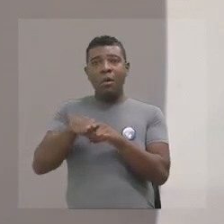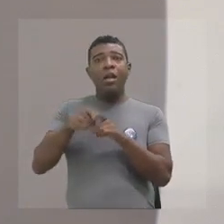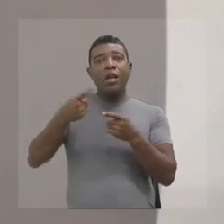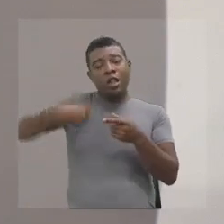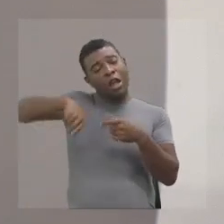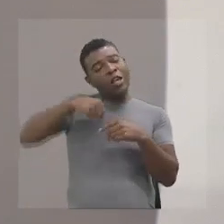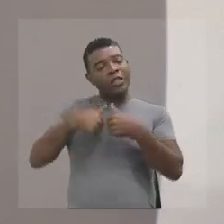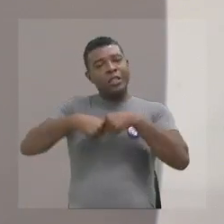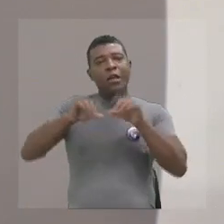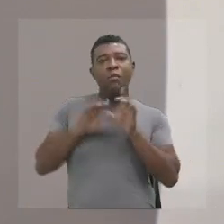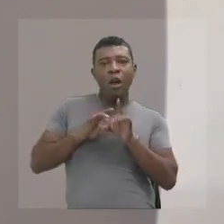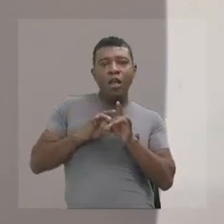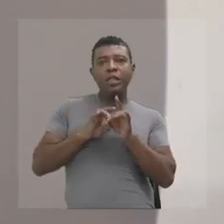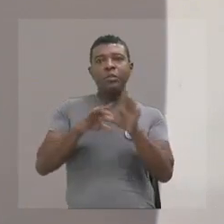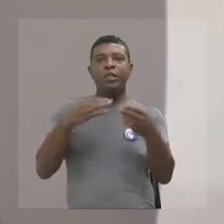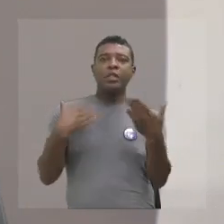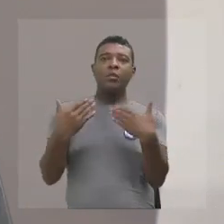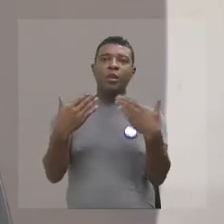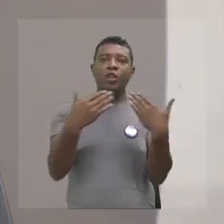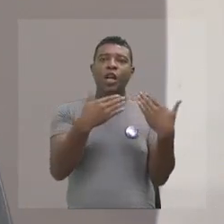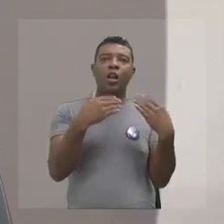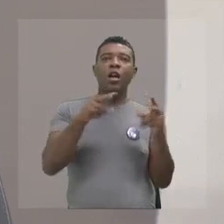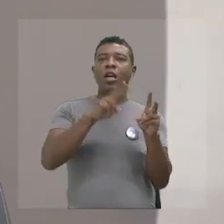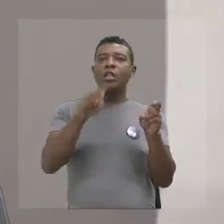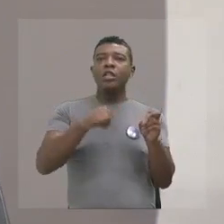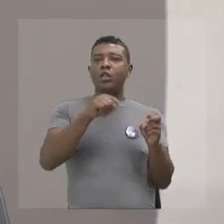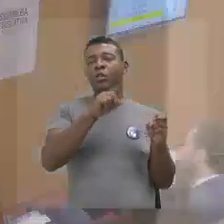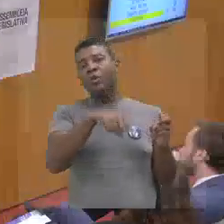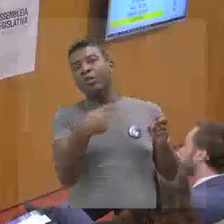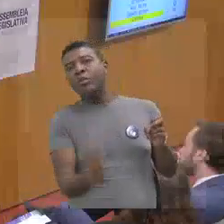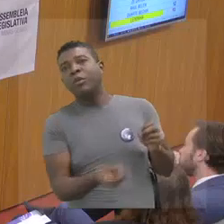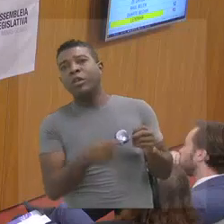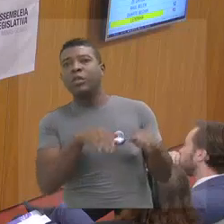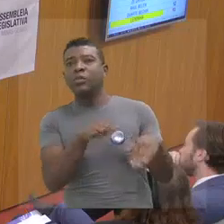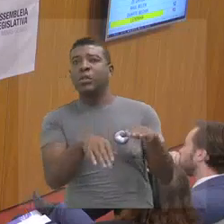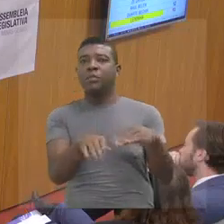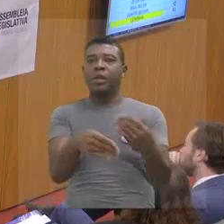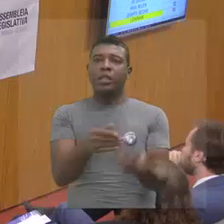para dialogar também sobre os próximos passos